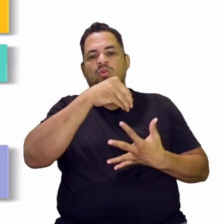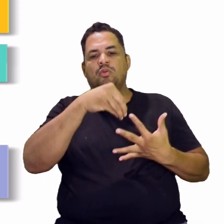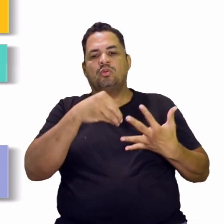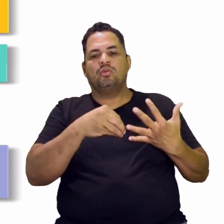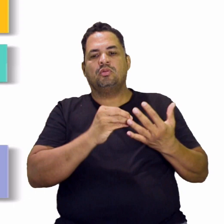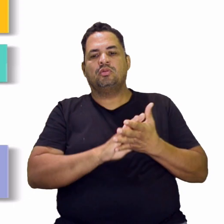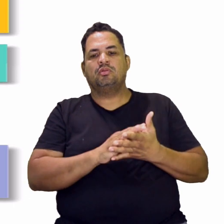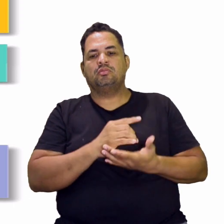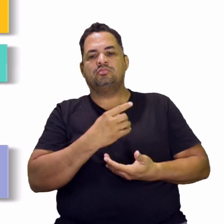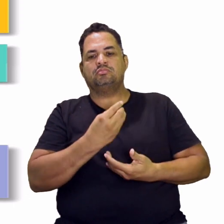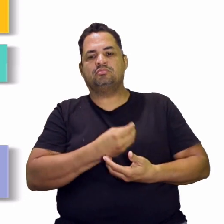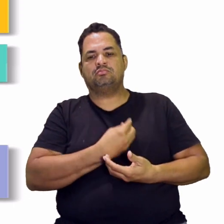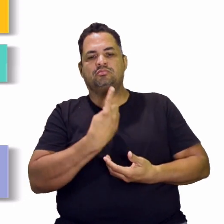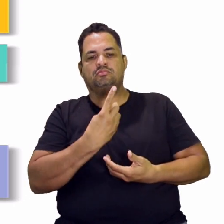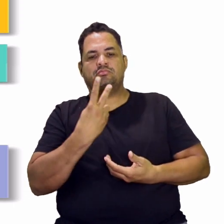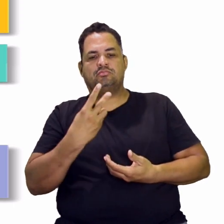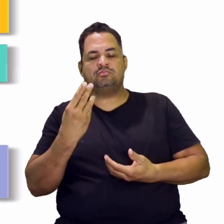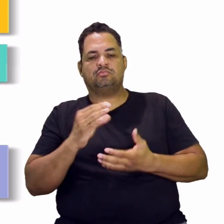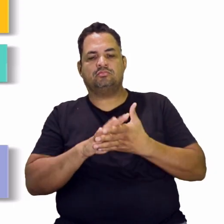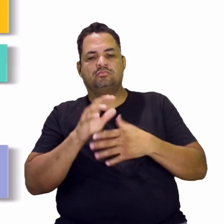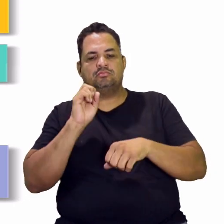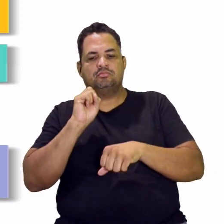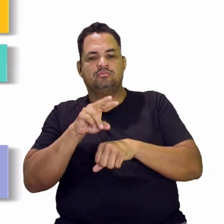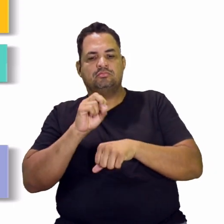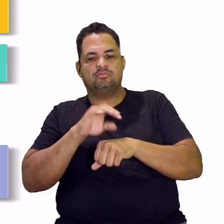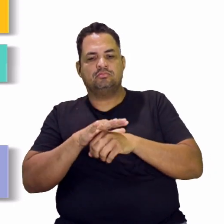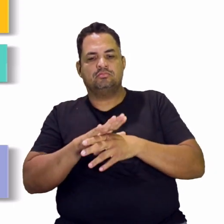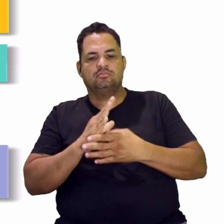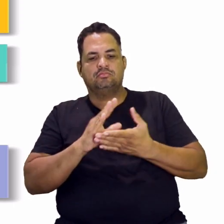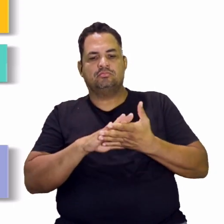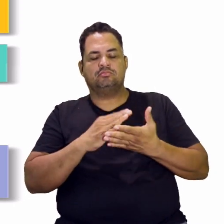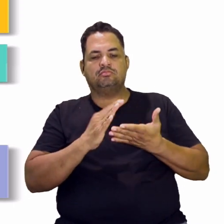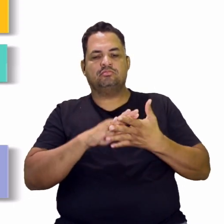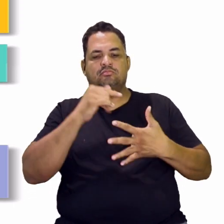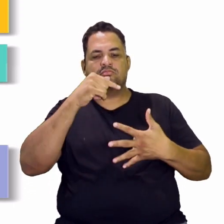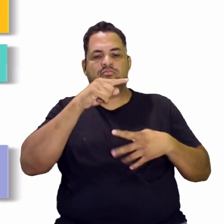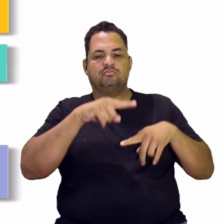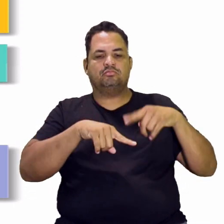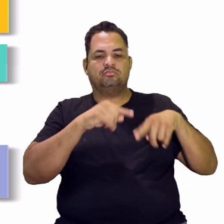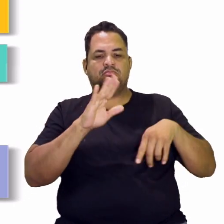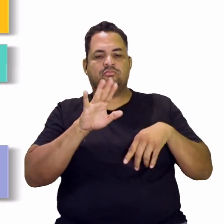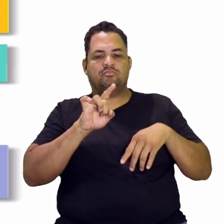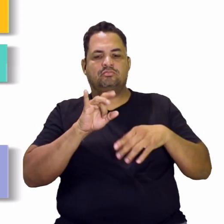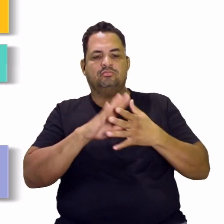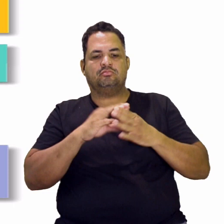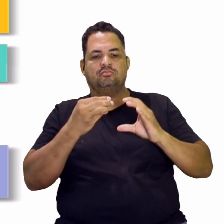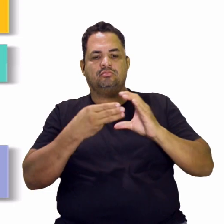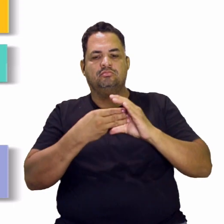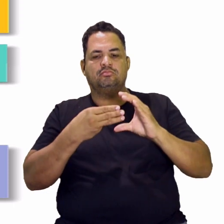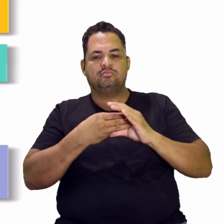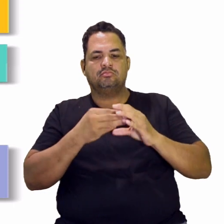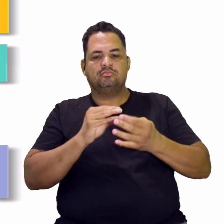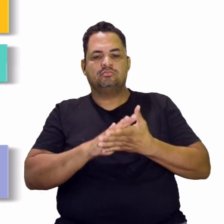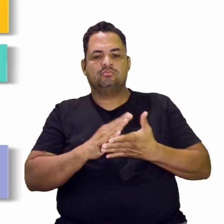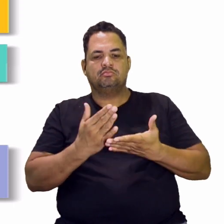os vírus, componentes inorgânicos da célula, componentes orgânicas da